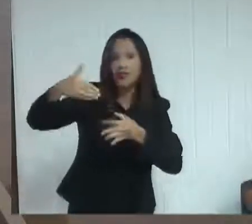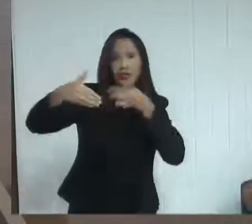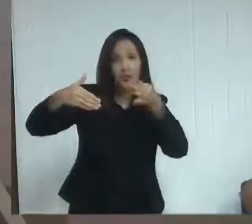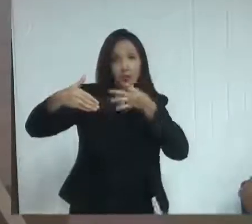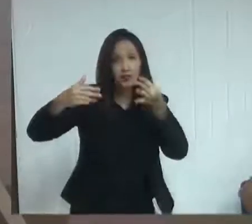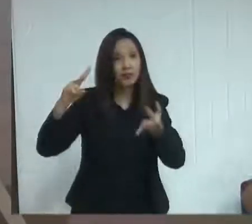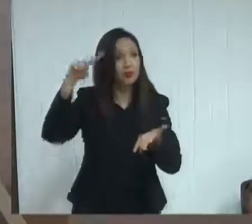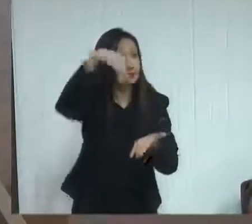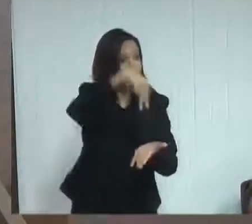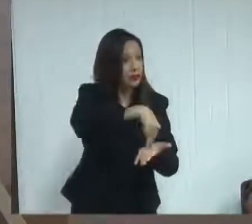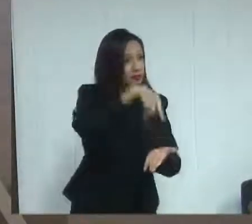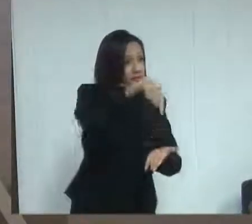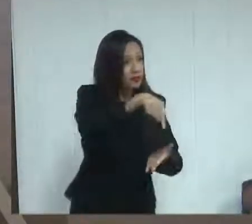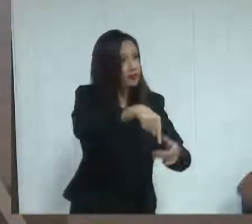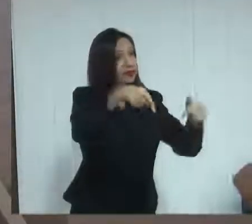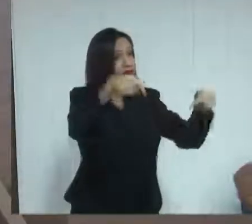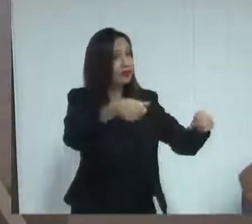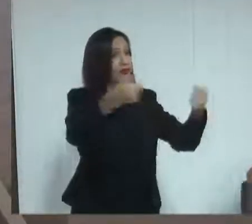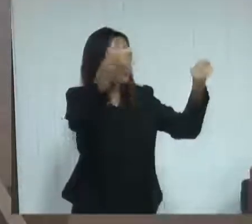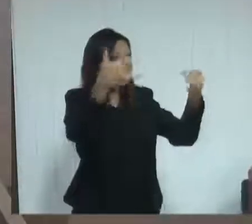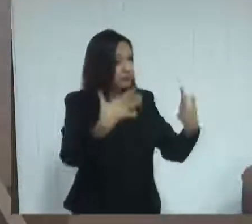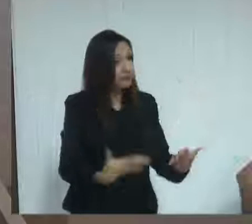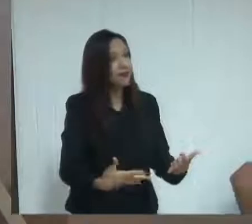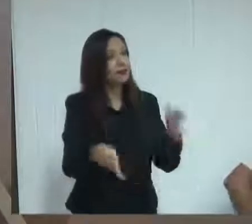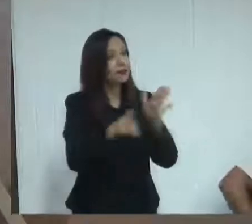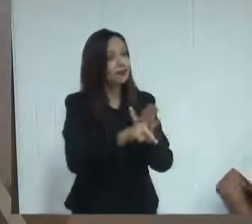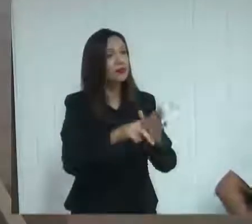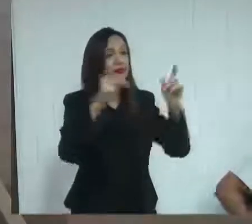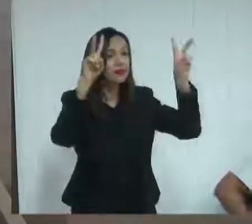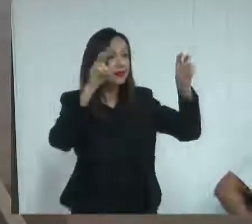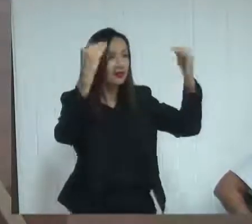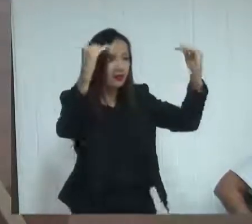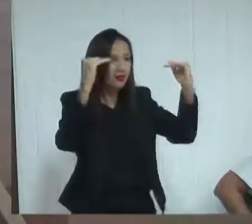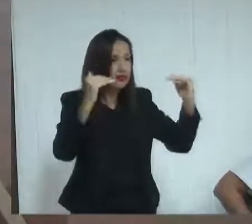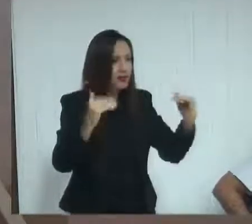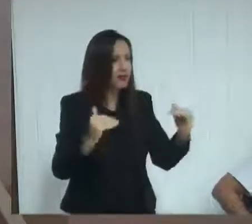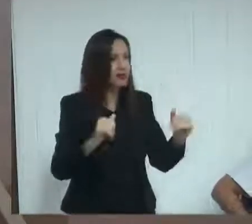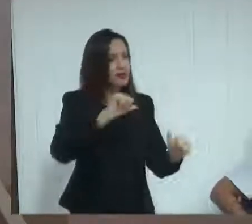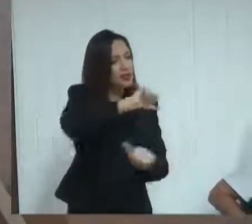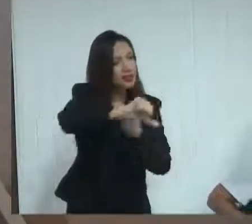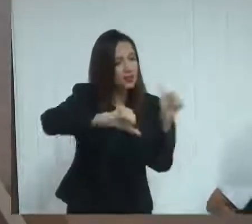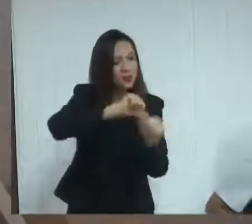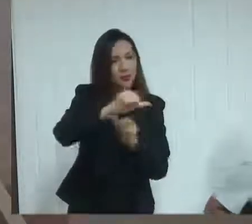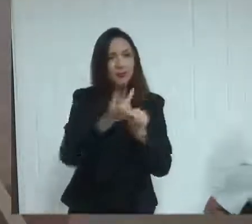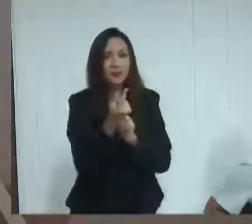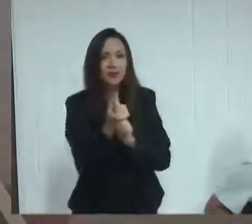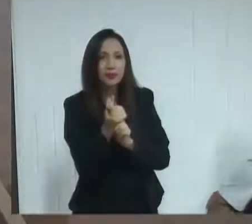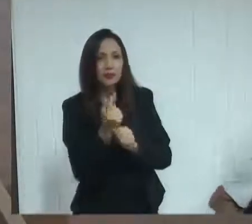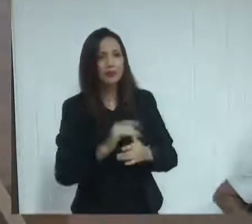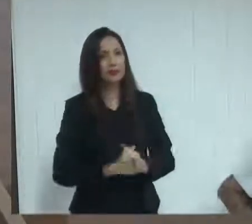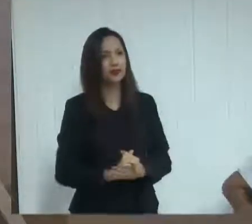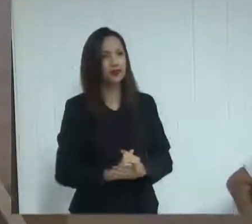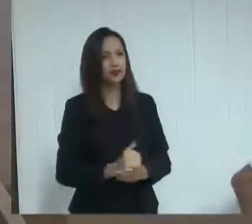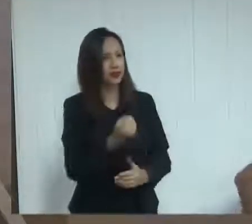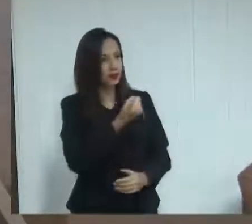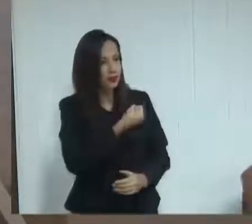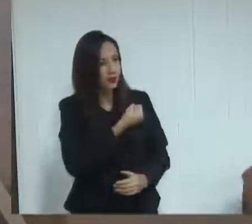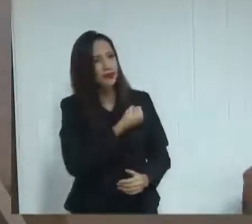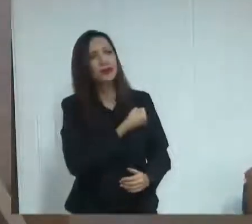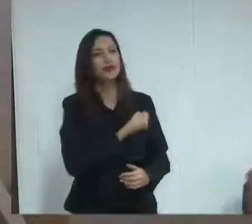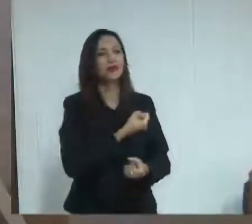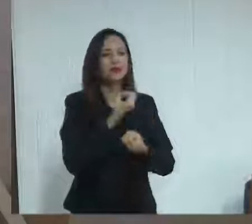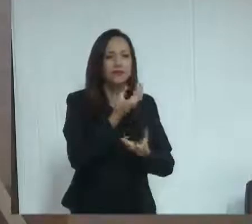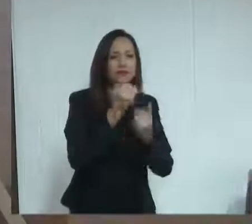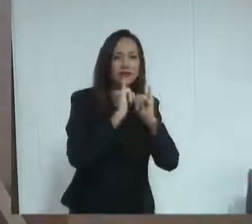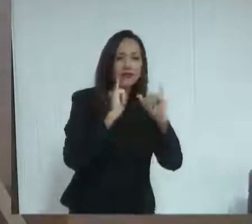nessa casa para explicar tecnicamente o porquê dessa alteração. Deu números, deu